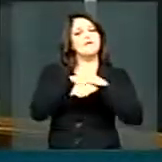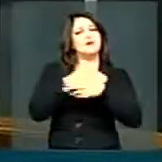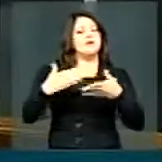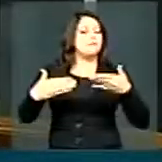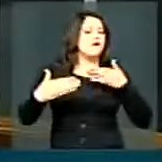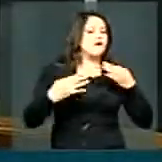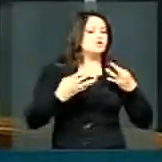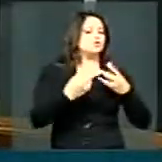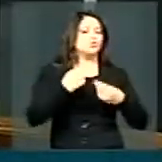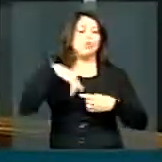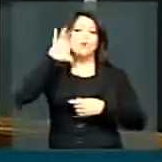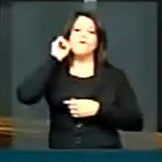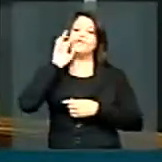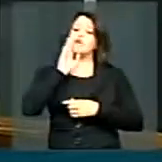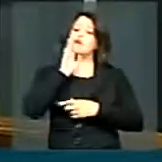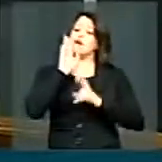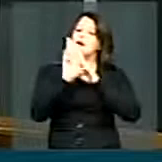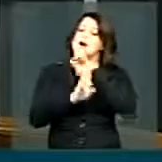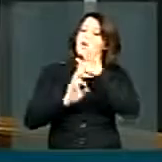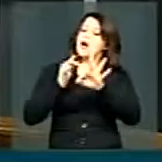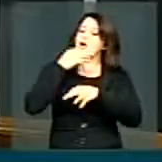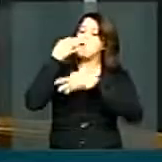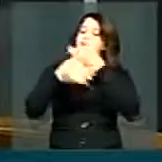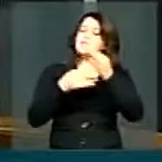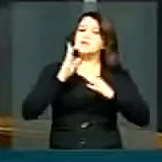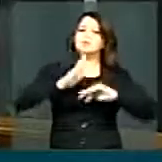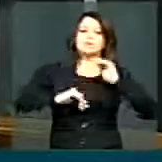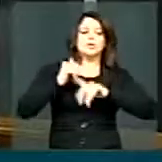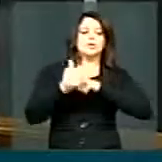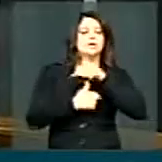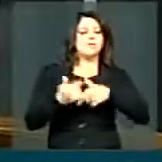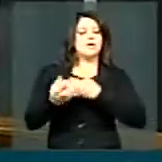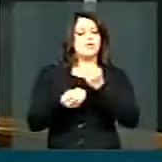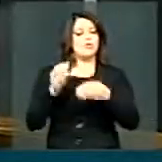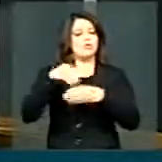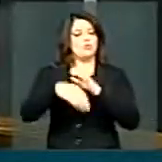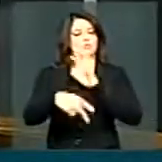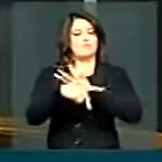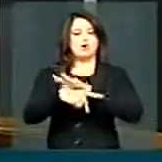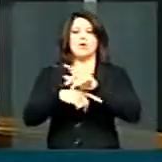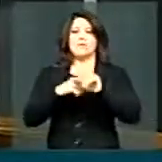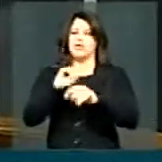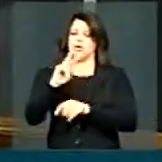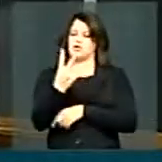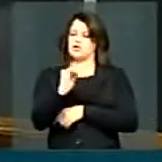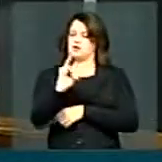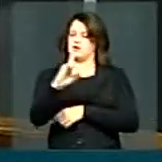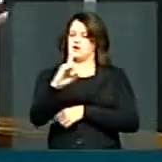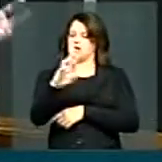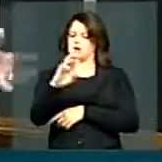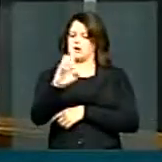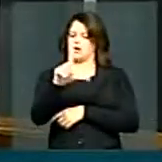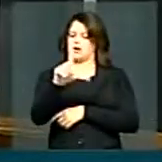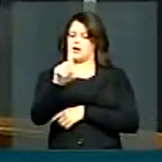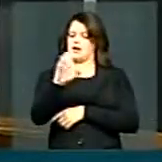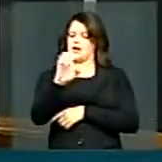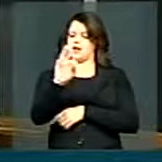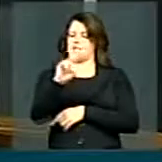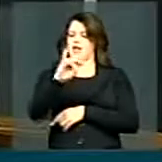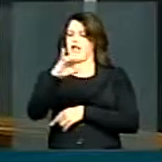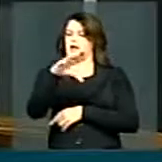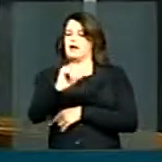dialogar e de ouvir os consórcios sobre as condições de trabalho nessas hidrelétricas que estão em construção, Belo